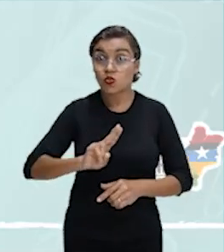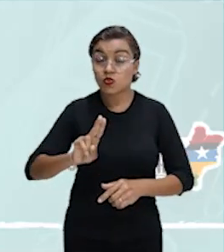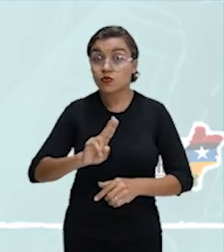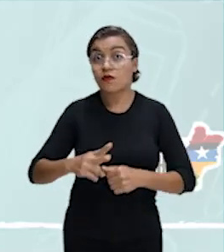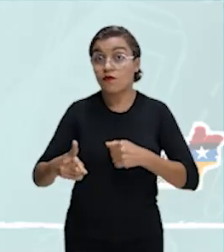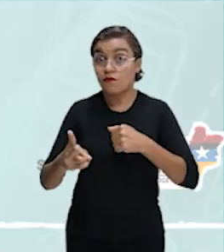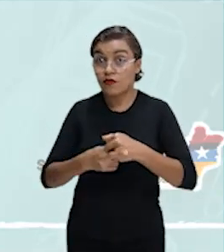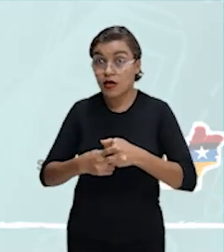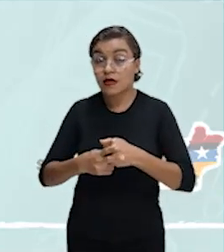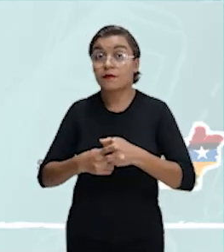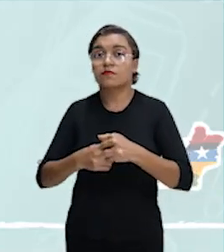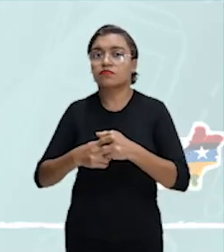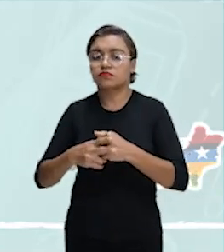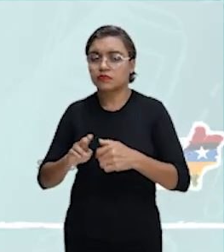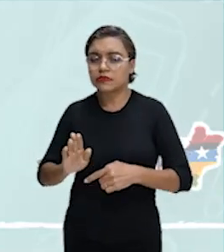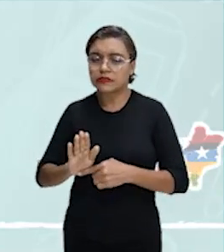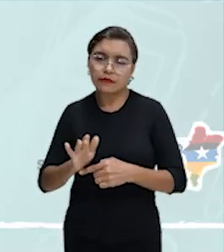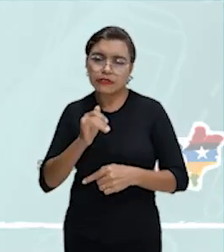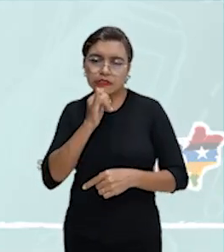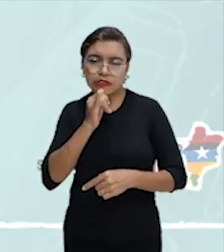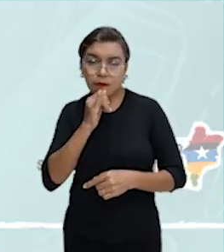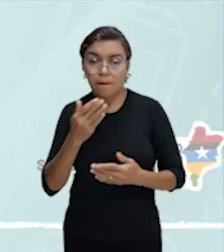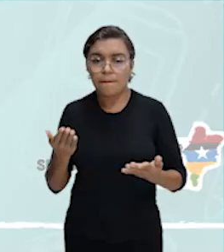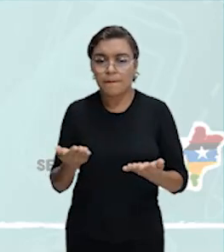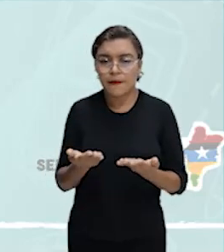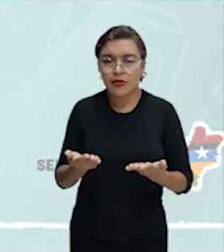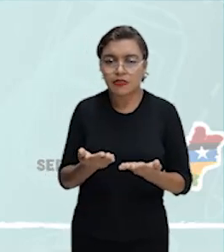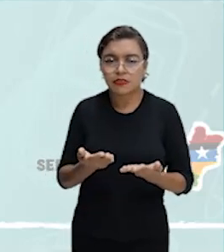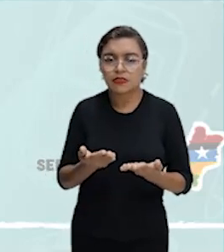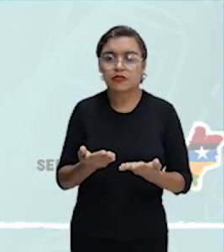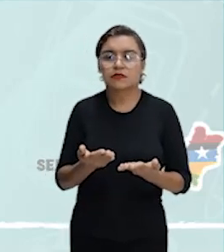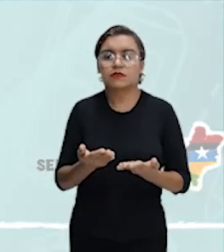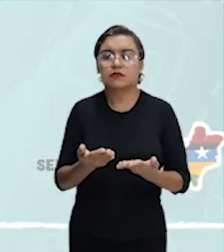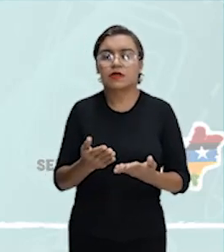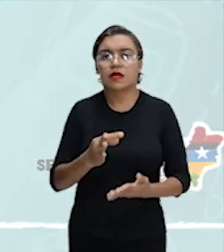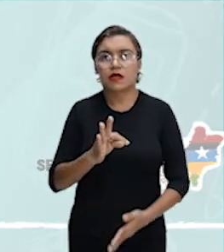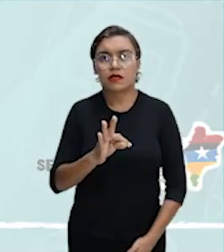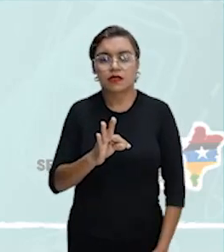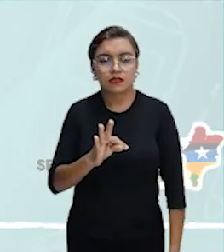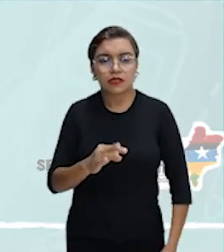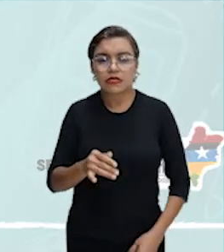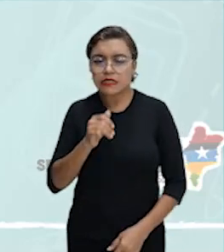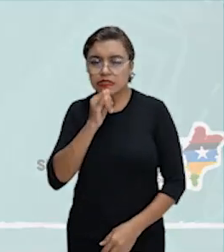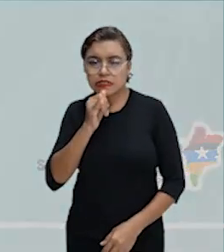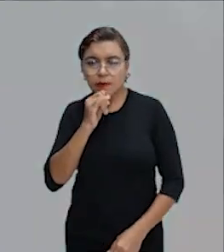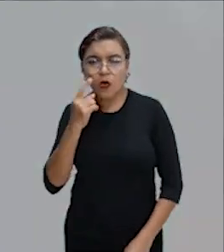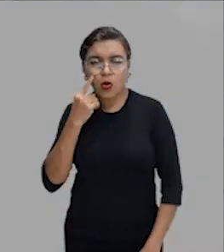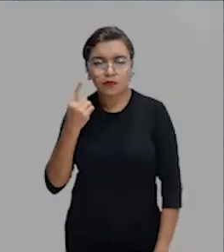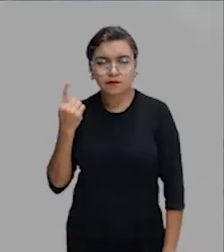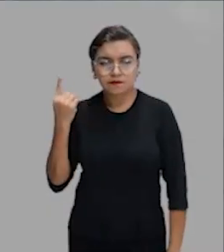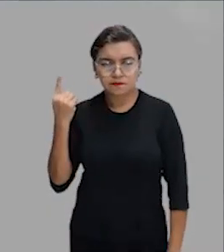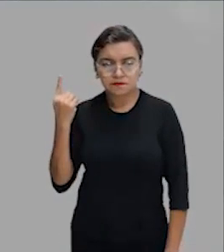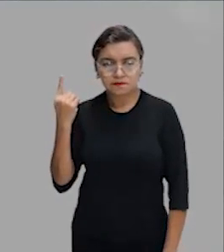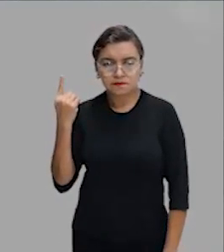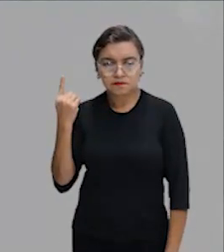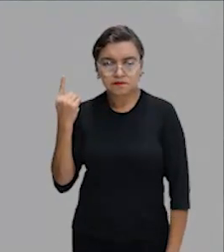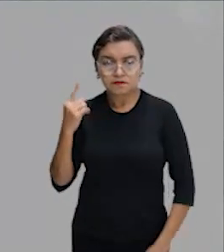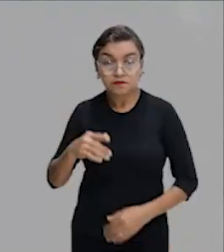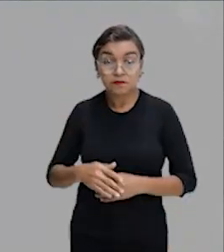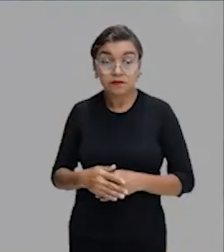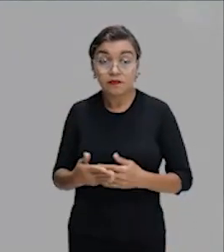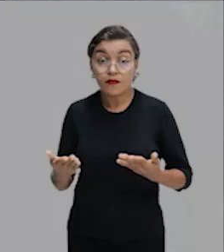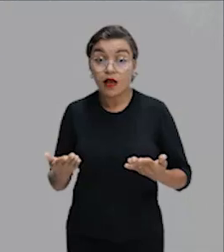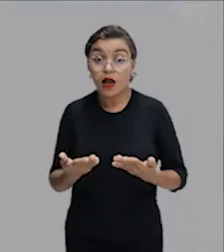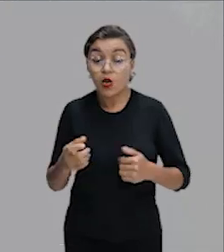auxiliar. Lá no presente foi o do e o does, no passado é o did, no futuro o will, e agora aqui